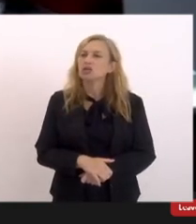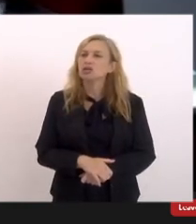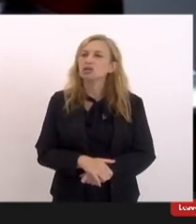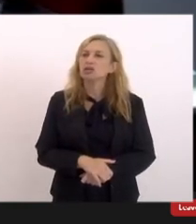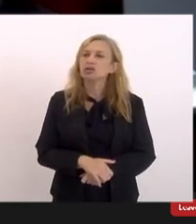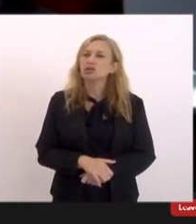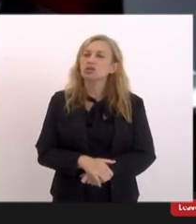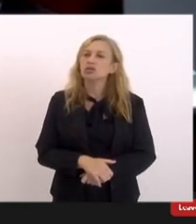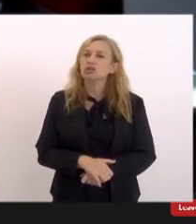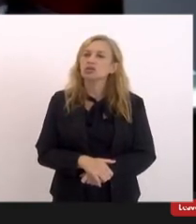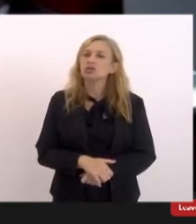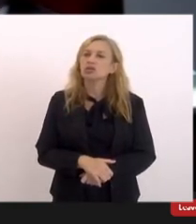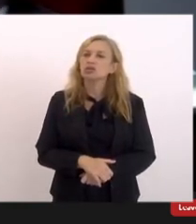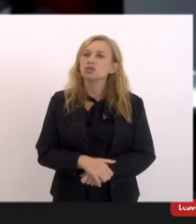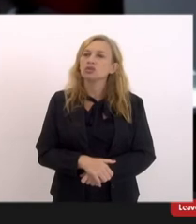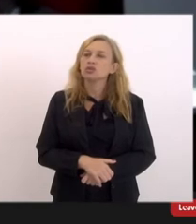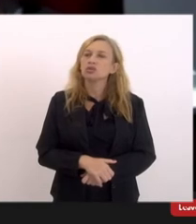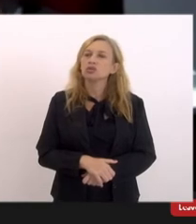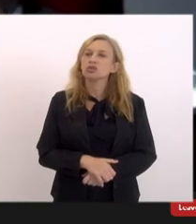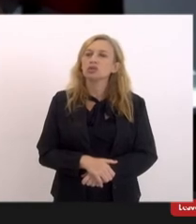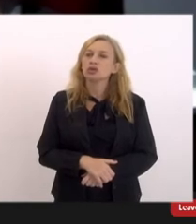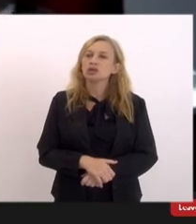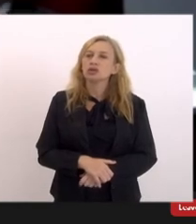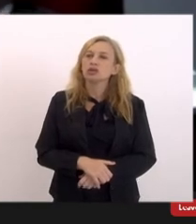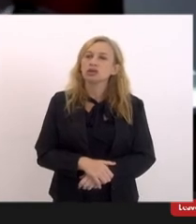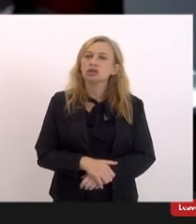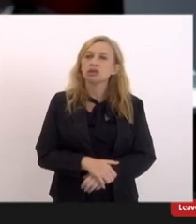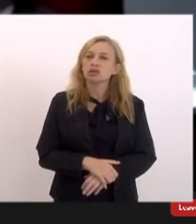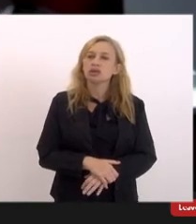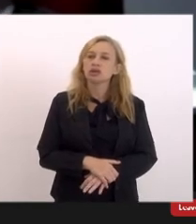do atendimento, né, aos alunos